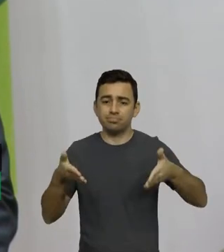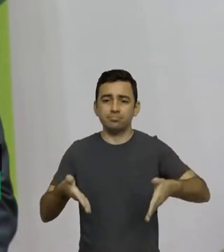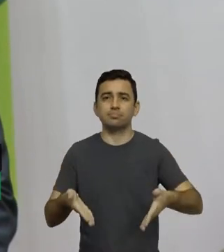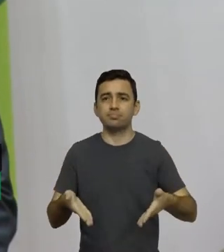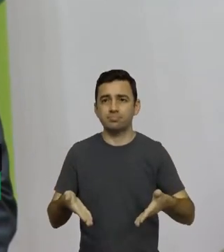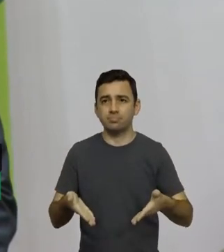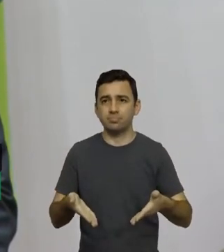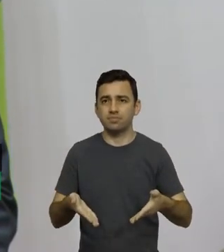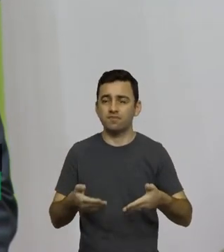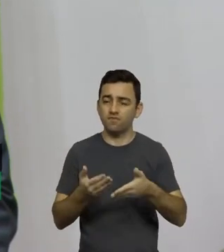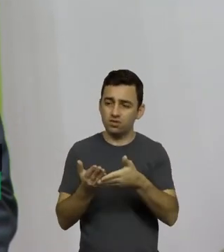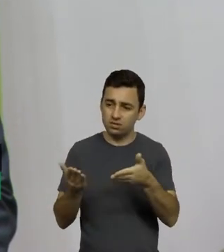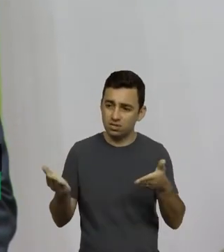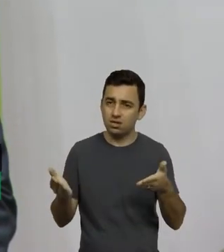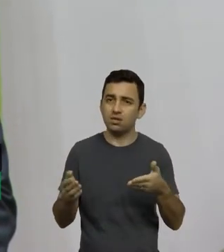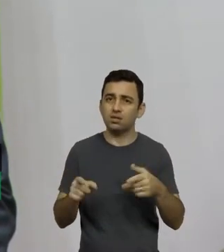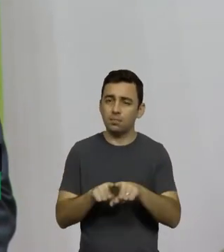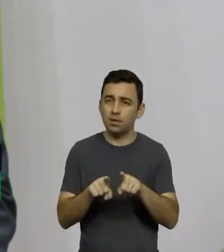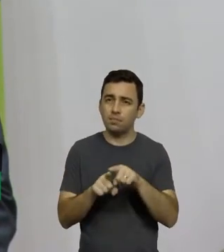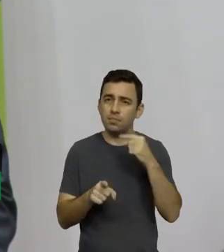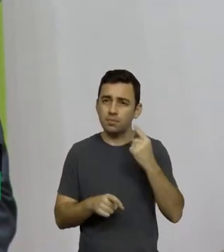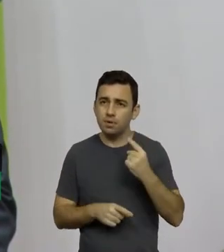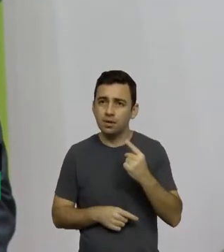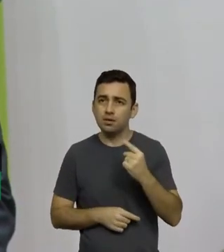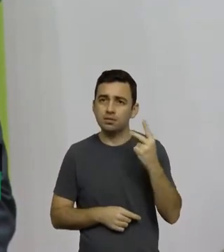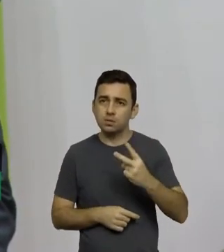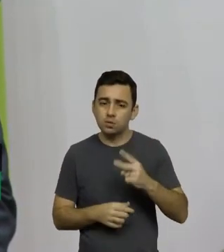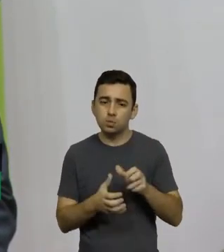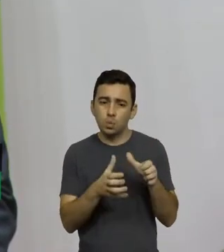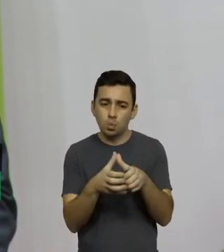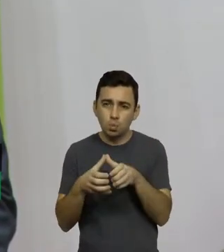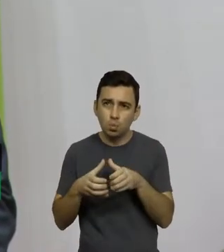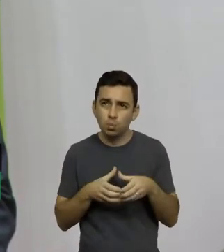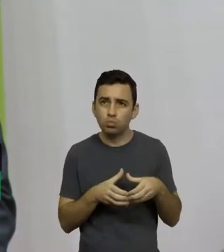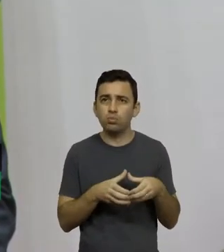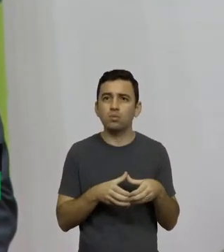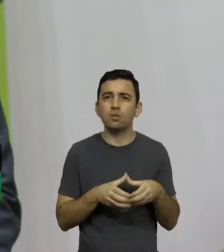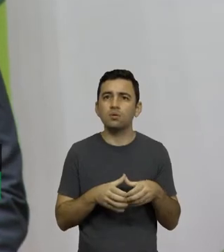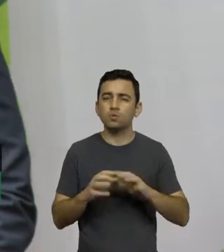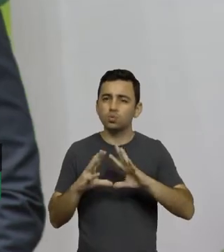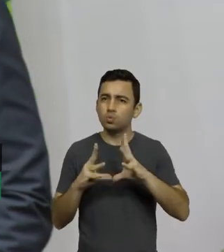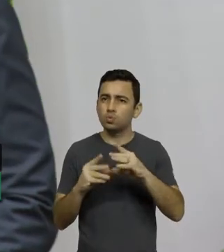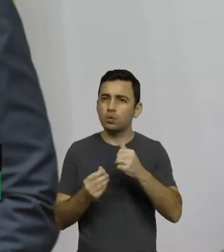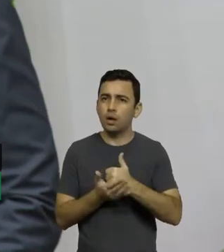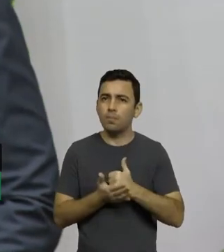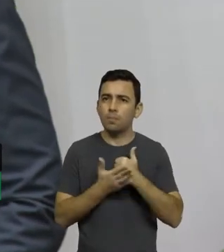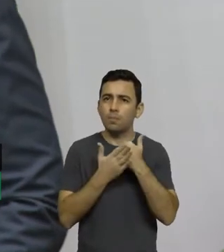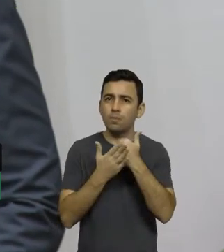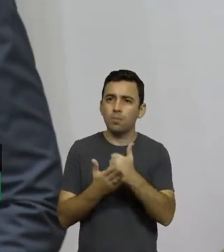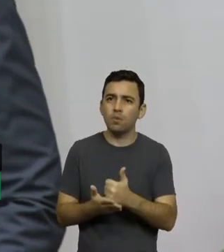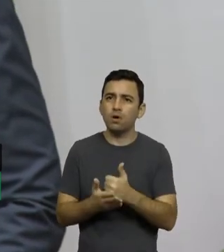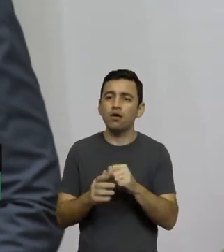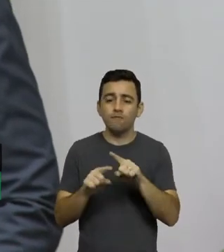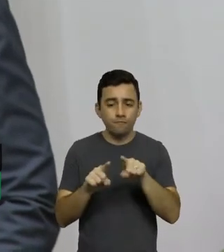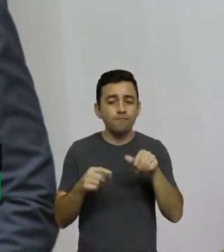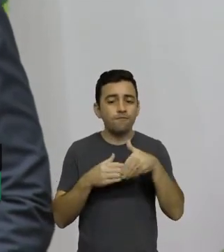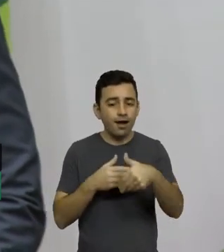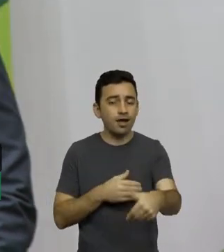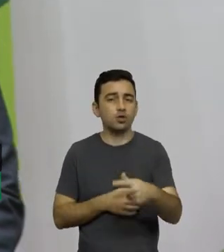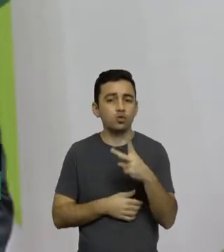só do senhor, do seu primeiro, segundo escalão, terceiro, e dos seus apoiadores, que serão, em